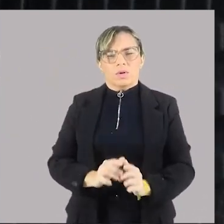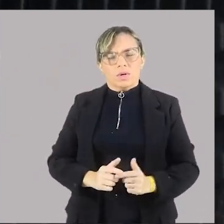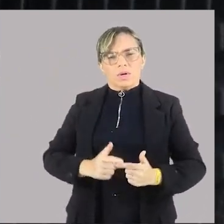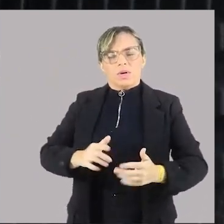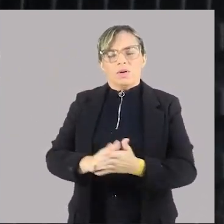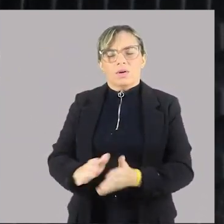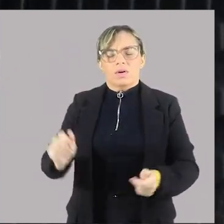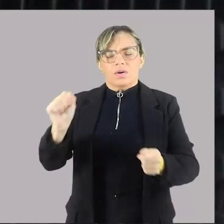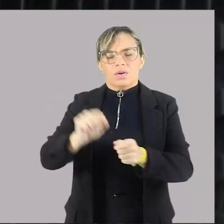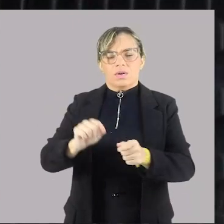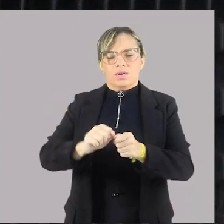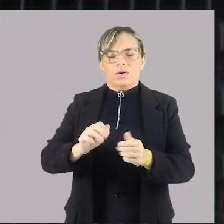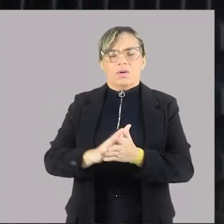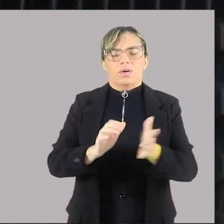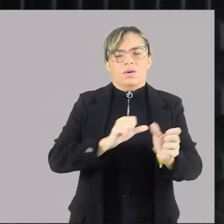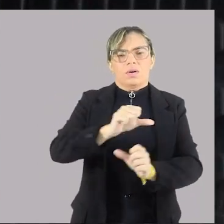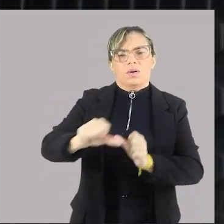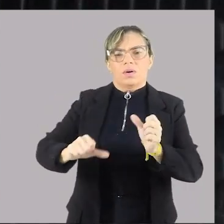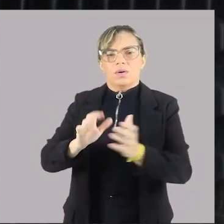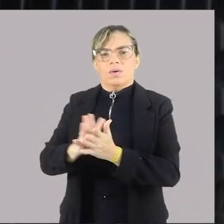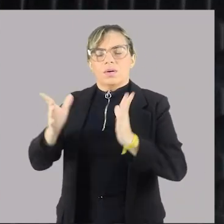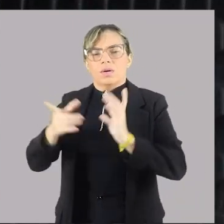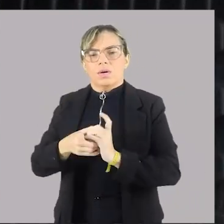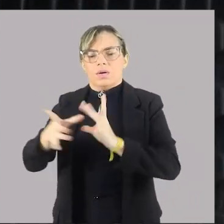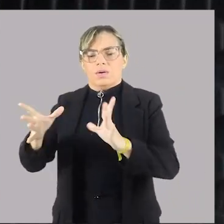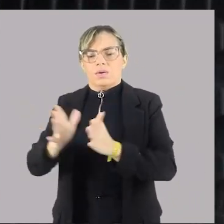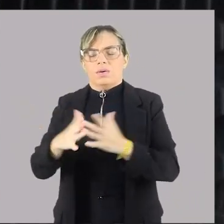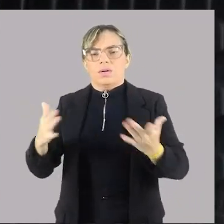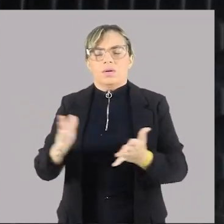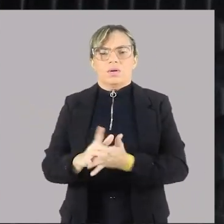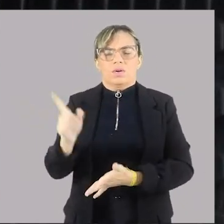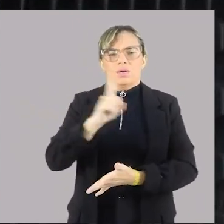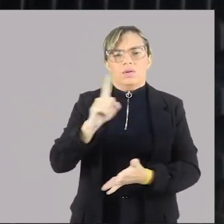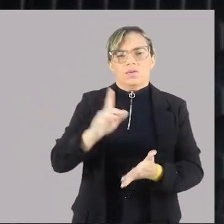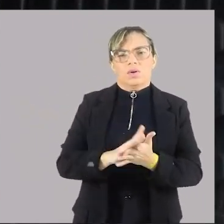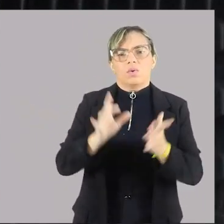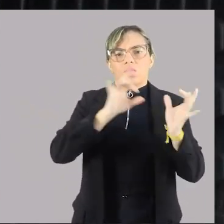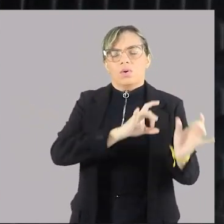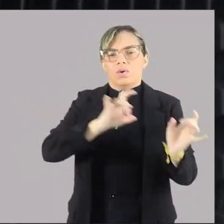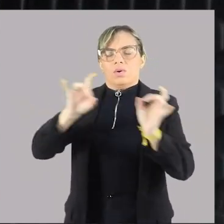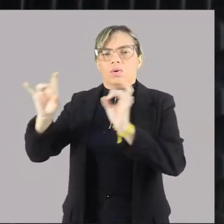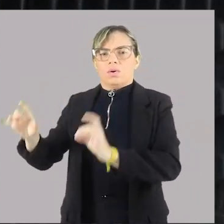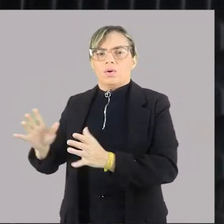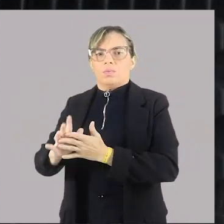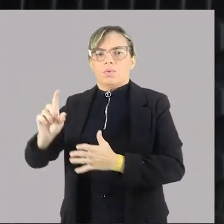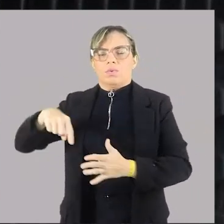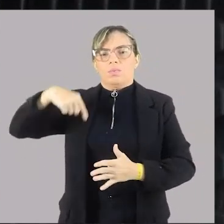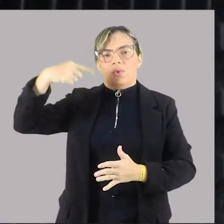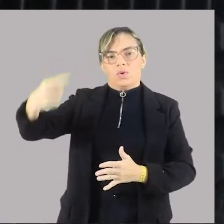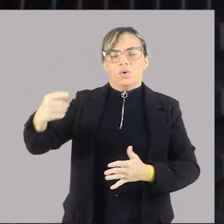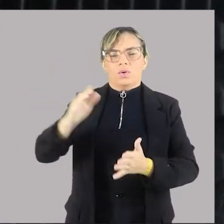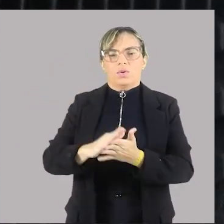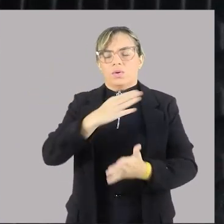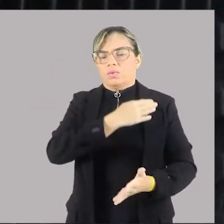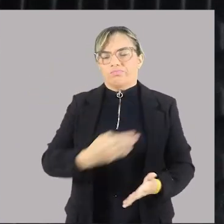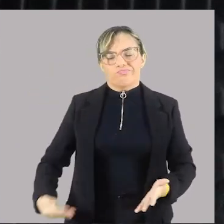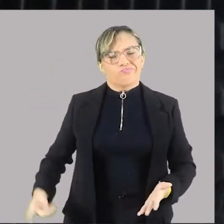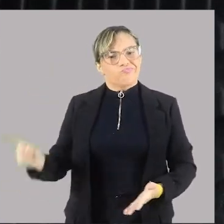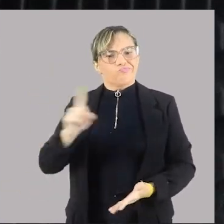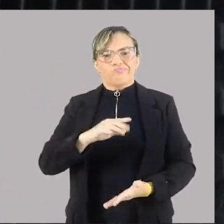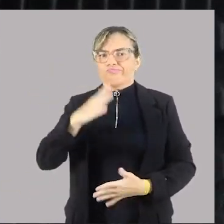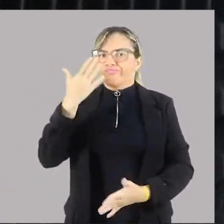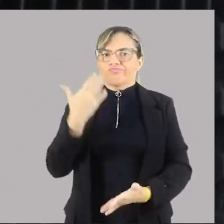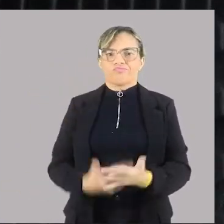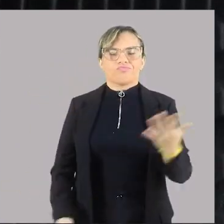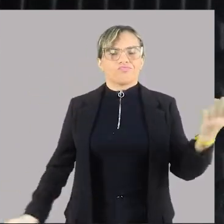Vargas fazer a transição democrática, né, e não deixar essa transição para o próximo governo. Mas não deu certo.